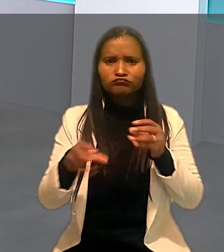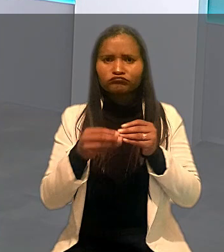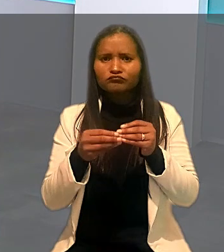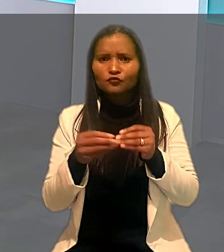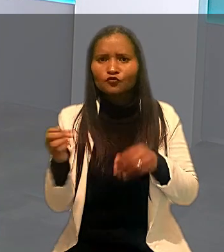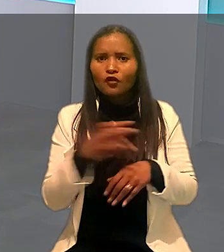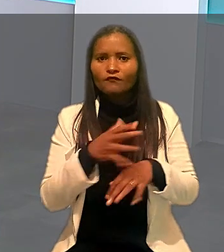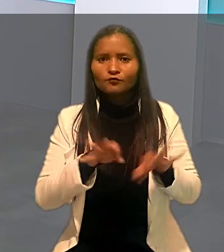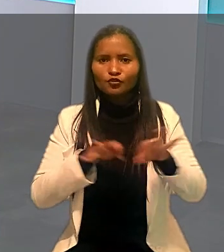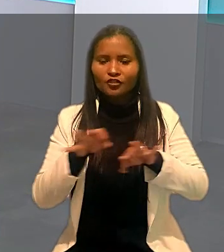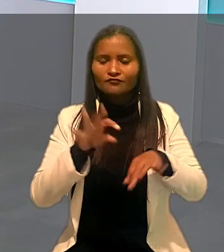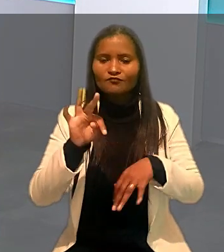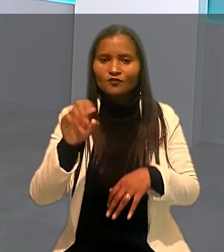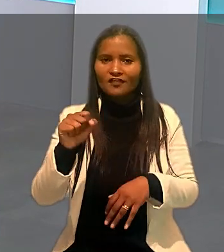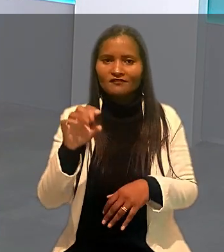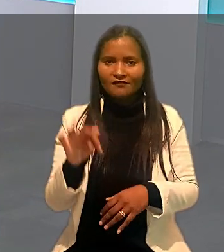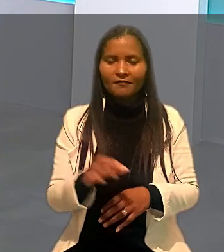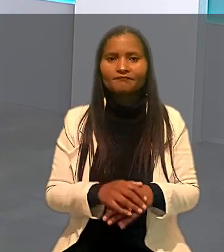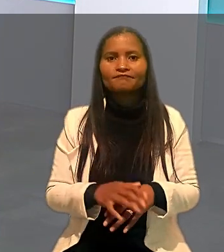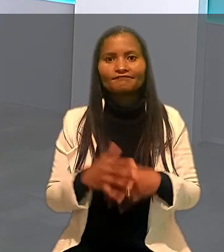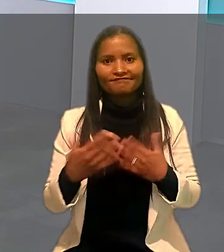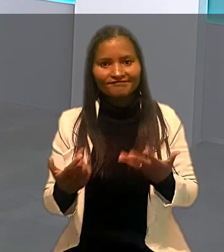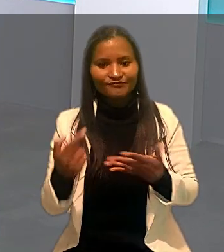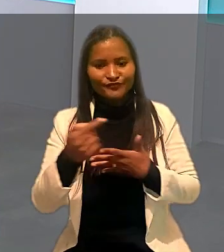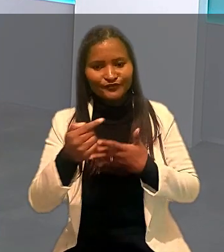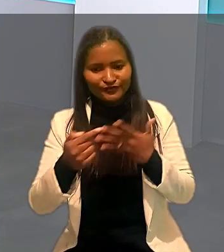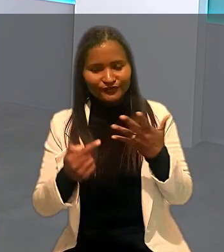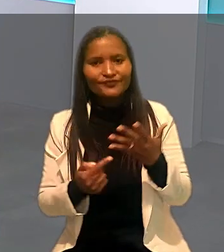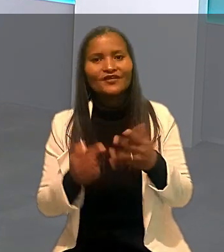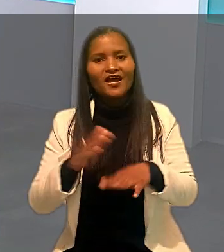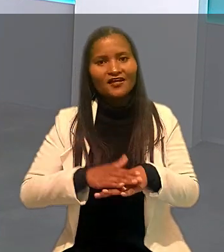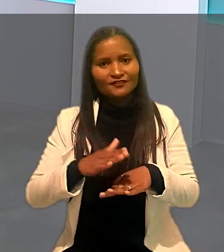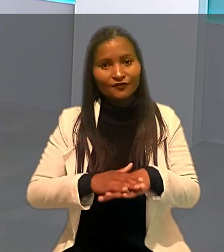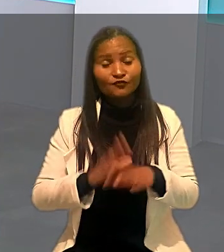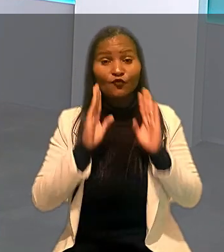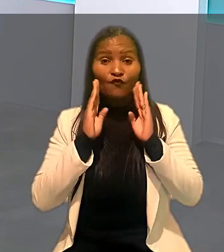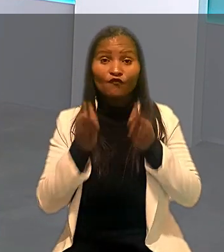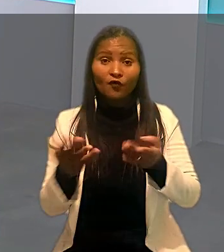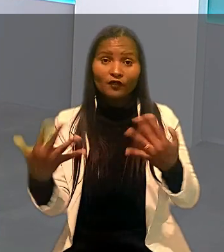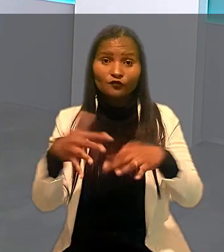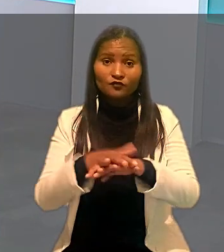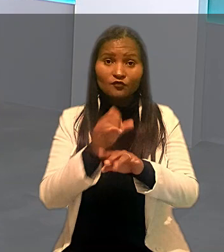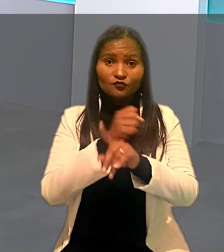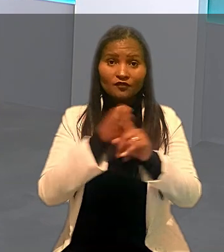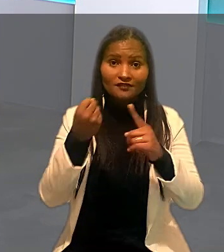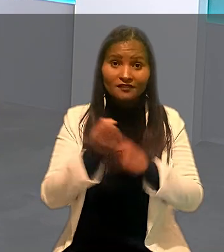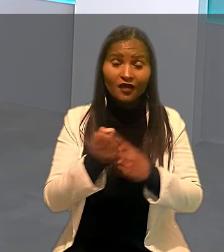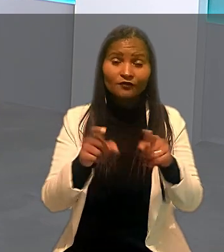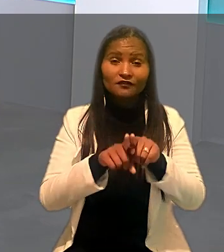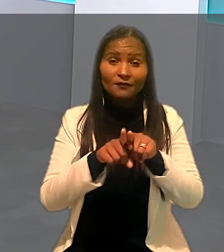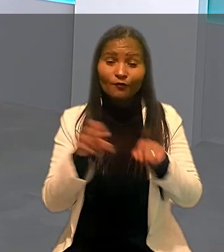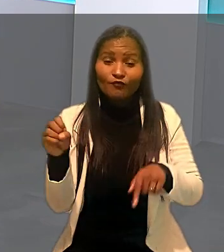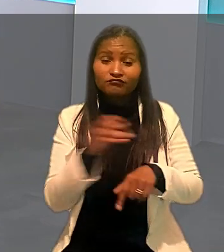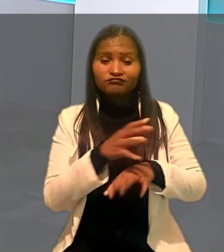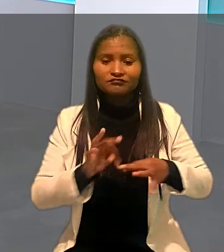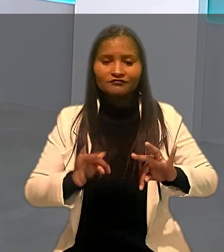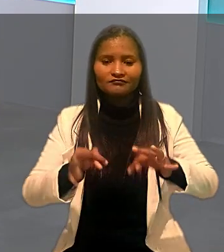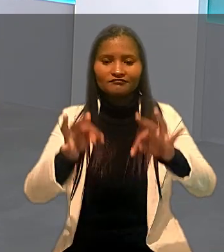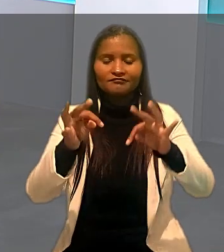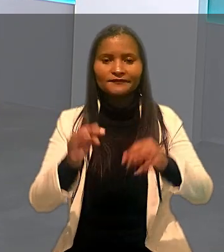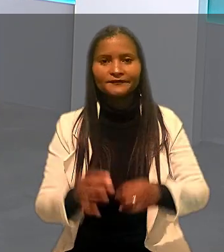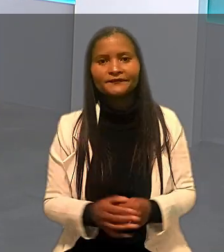foram implementados vários projetos no TST. Pois é, Anderson, grande parte das ações foi voltada à inclusão social